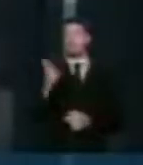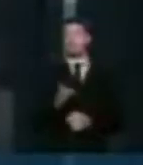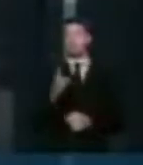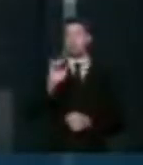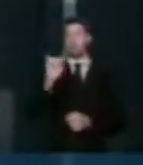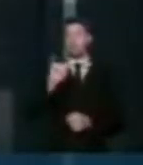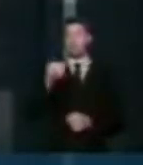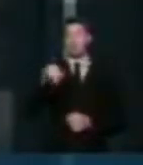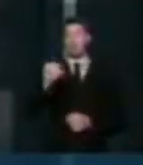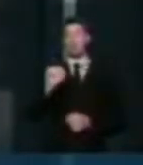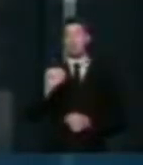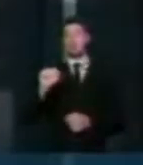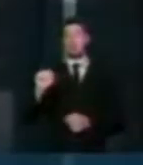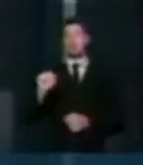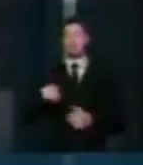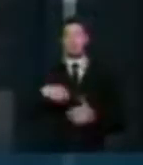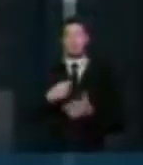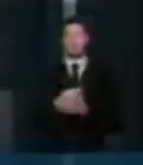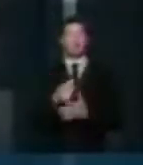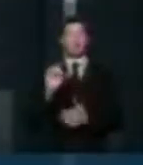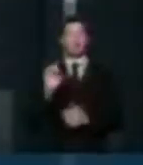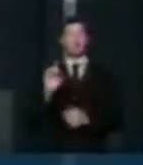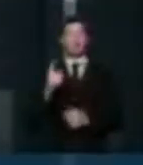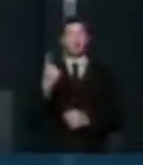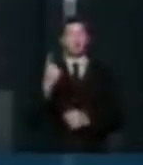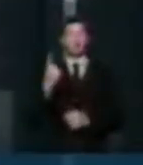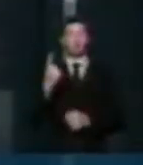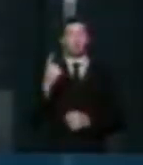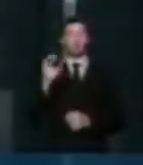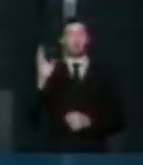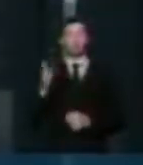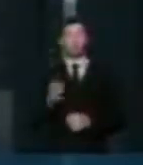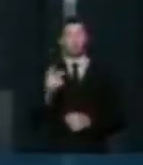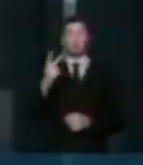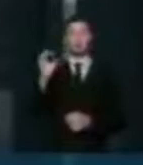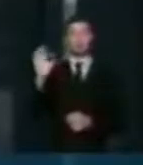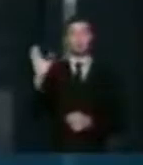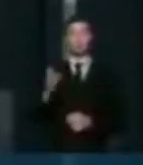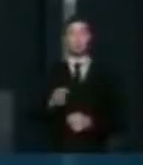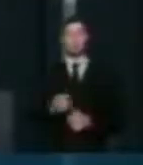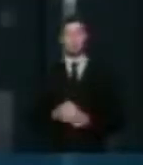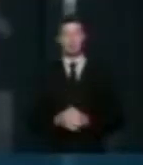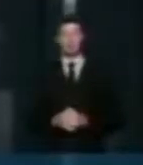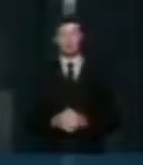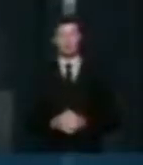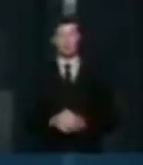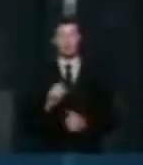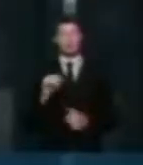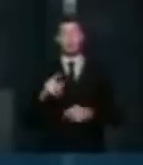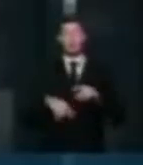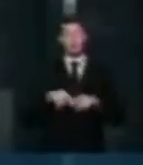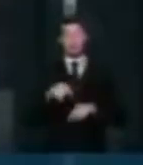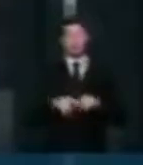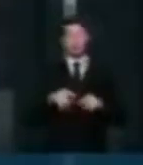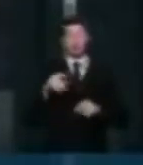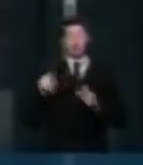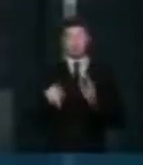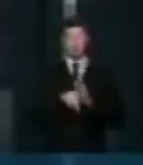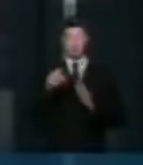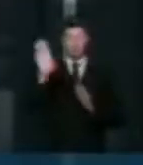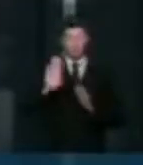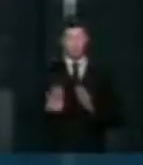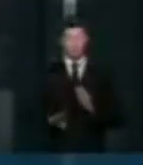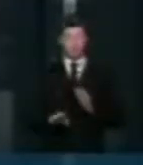folha de pagamento, passando a pagar uma taxa de 1% a 2%. Mesmo que um produto ou serviço nacional seja